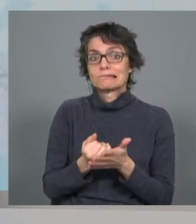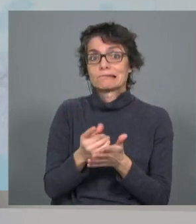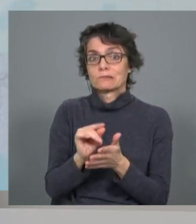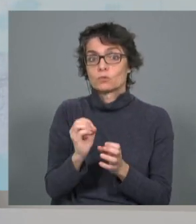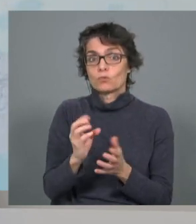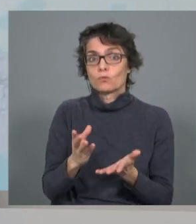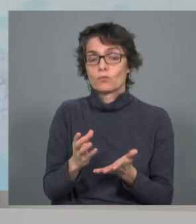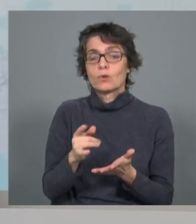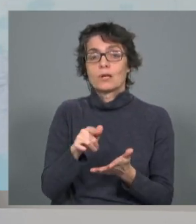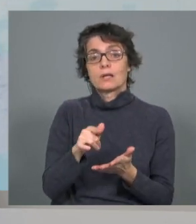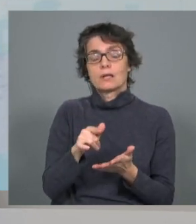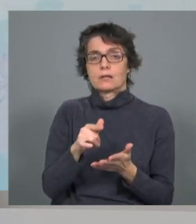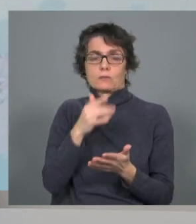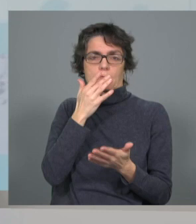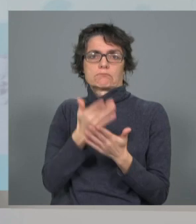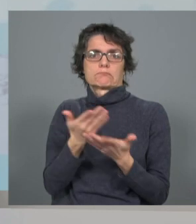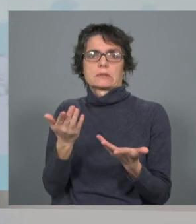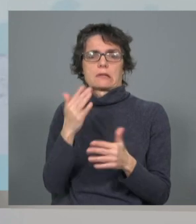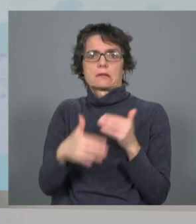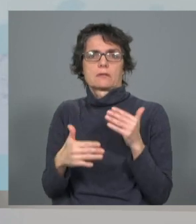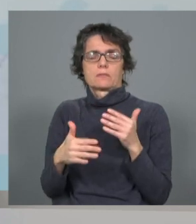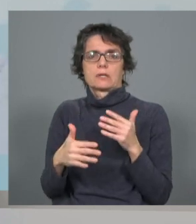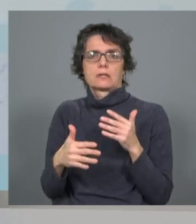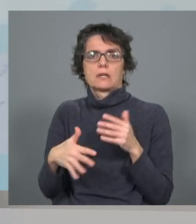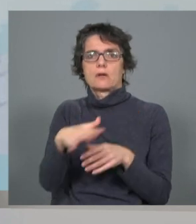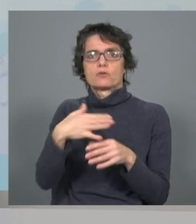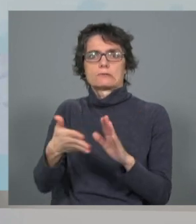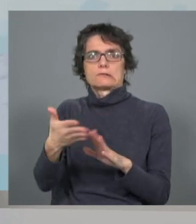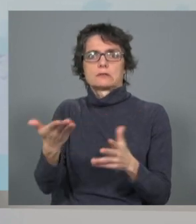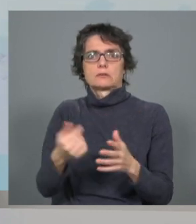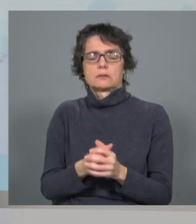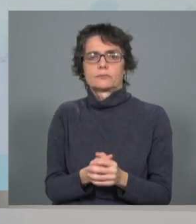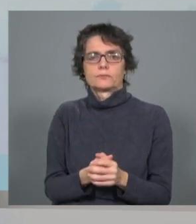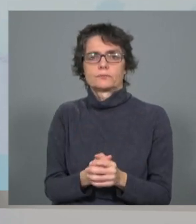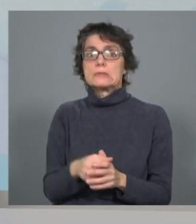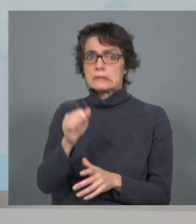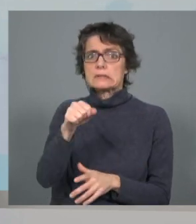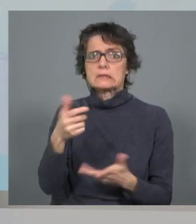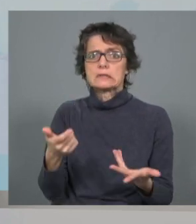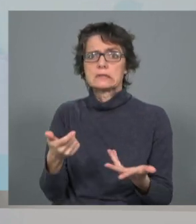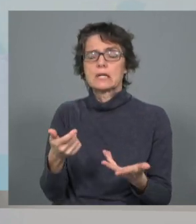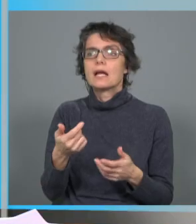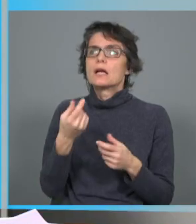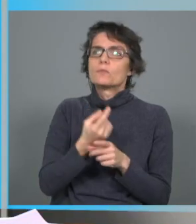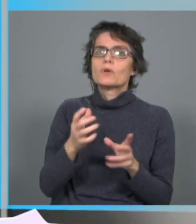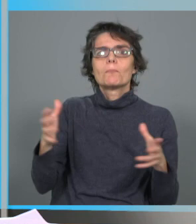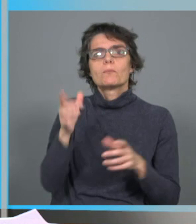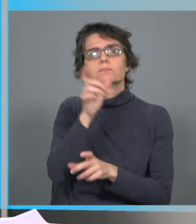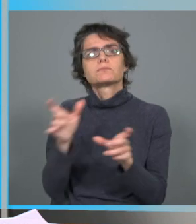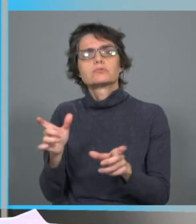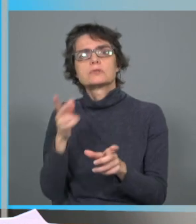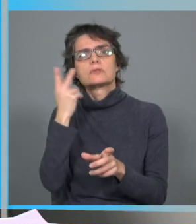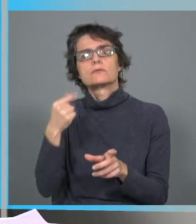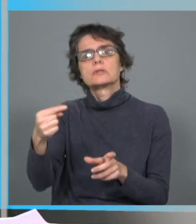E daí ter gerado essas situações de urgência. Muitos portugueses vivem num equilíbrio, que às vezes até era um